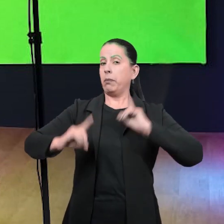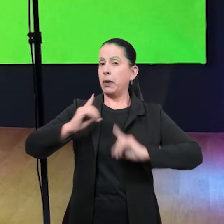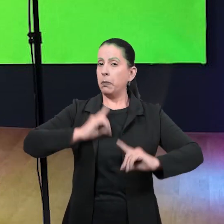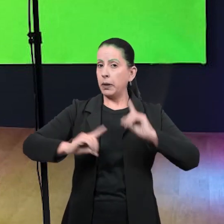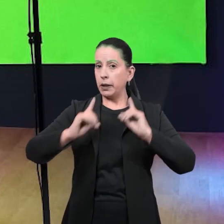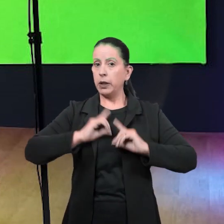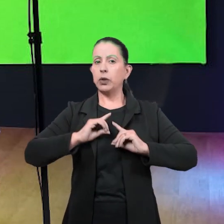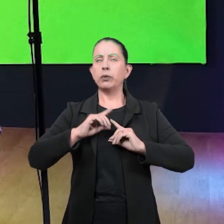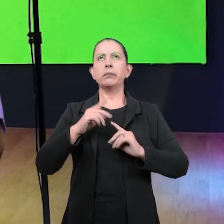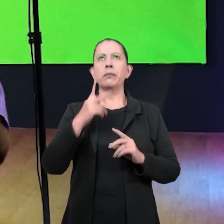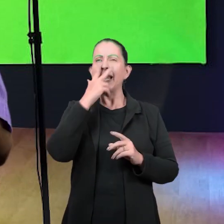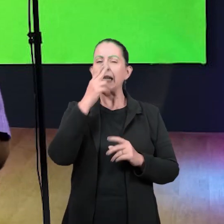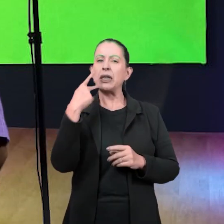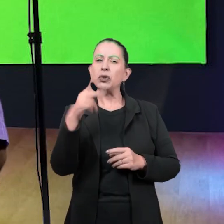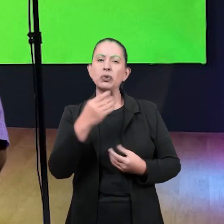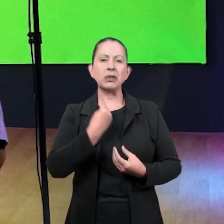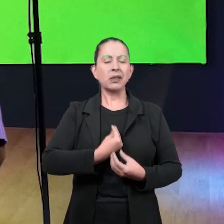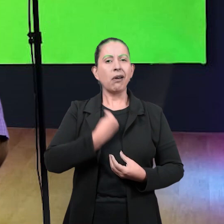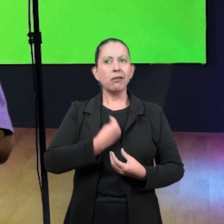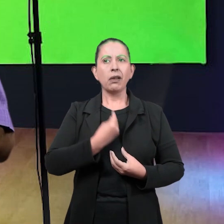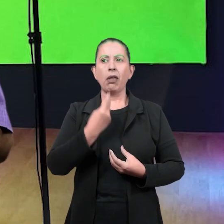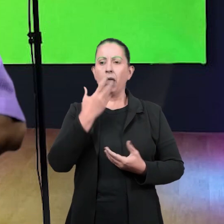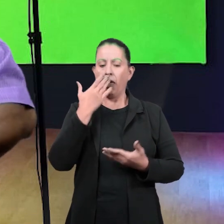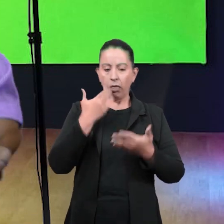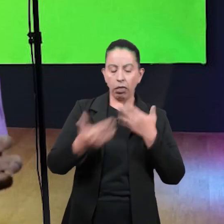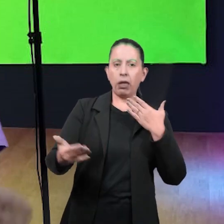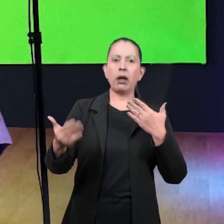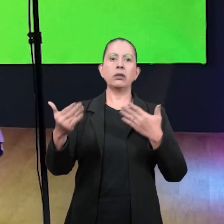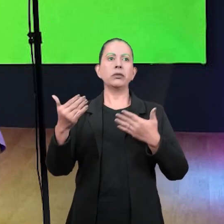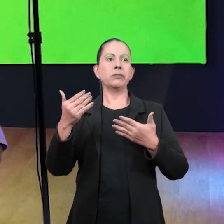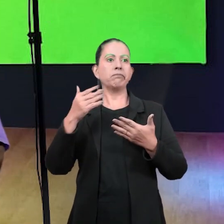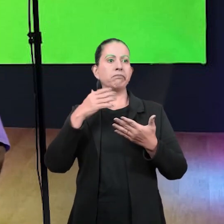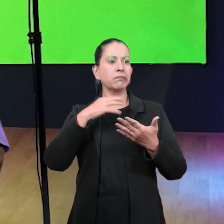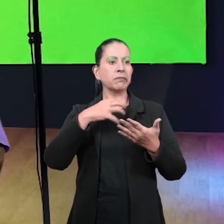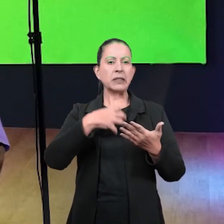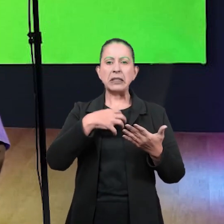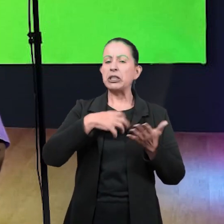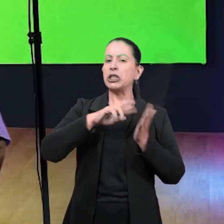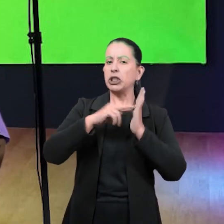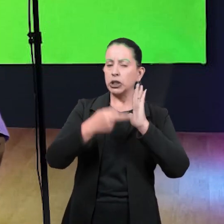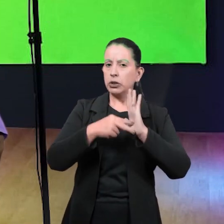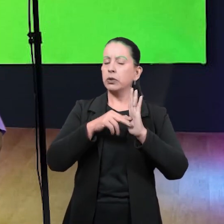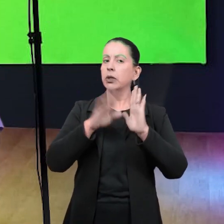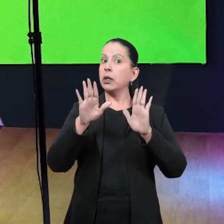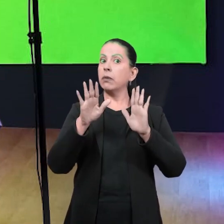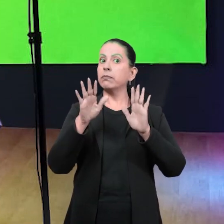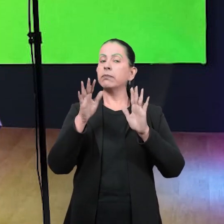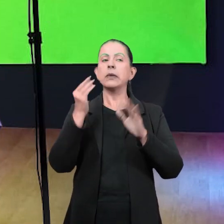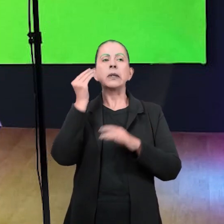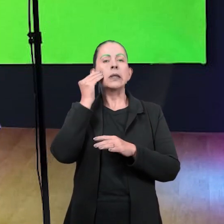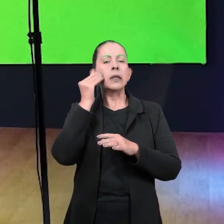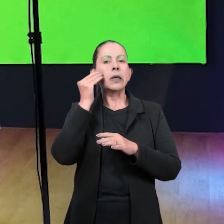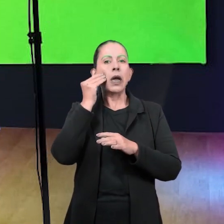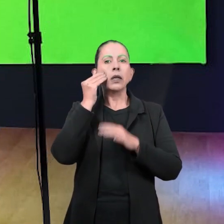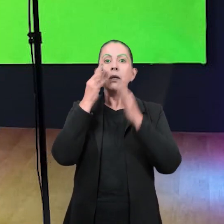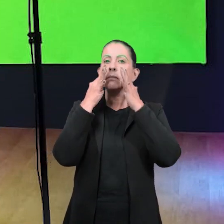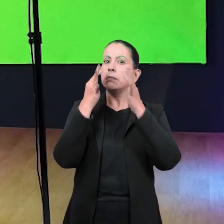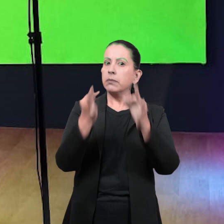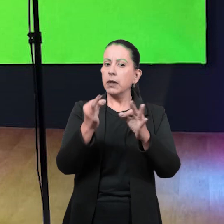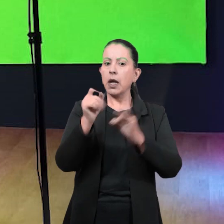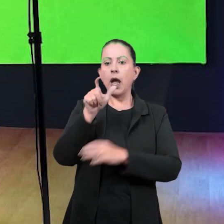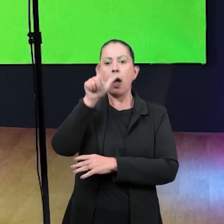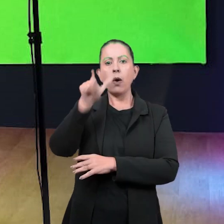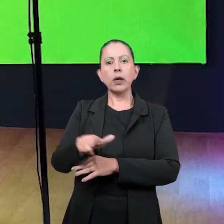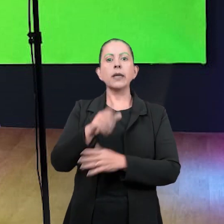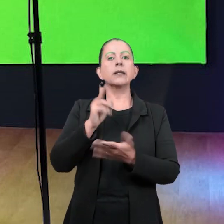está deprimido, a sua vida parece que está perdendo sentido. Procure escutar alguém